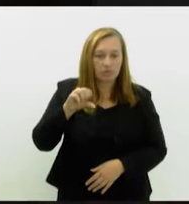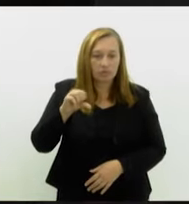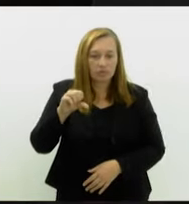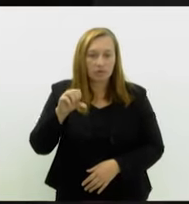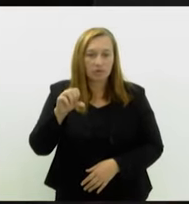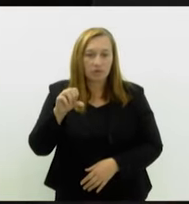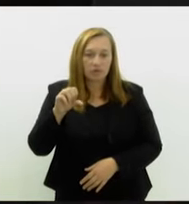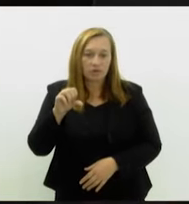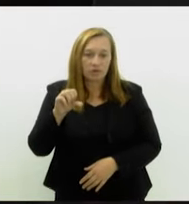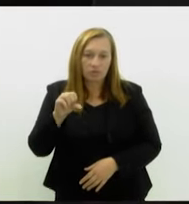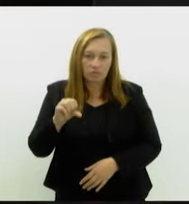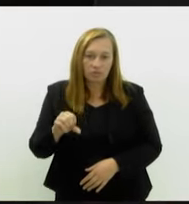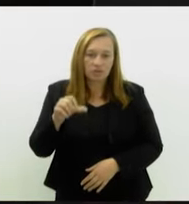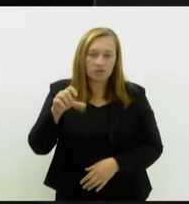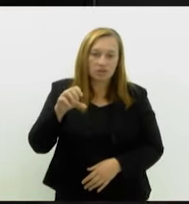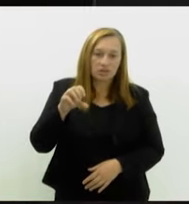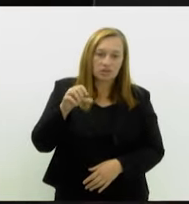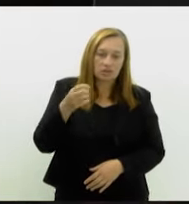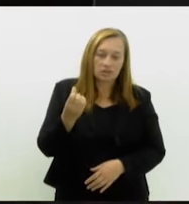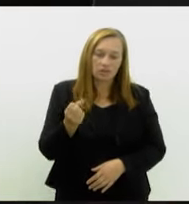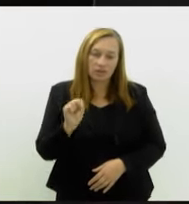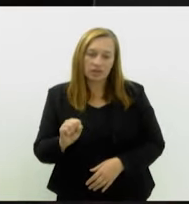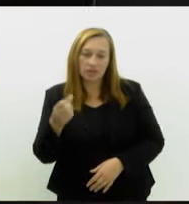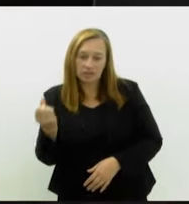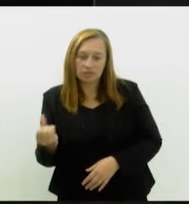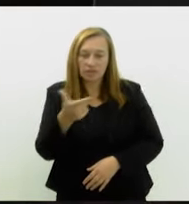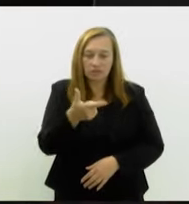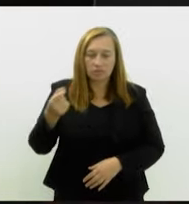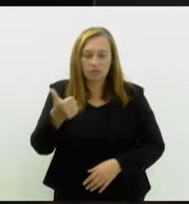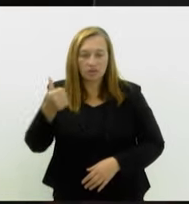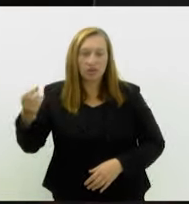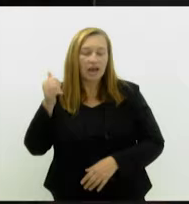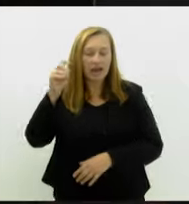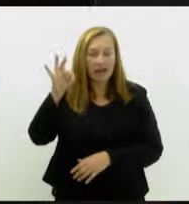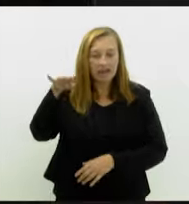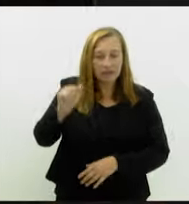de 2021, de autoria do deputado Átila Nunes, que altera a lei número